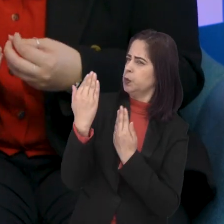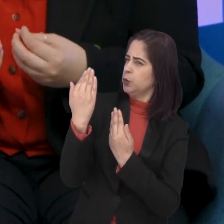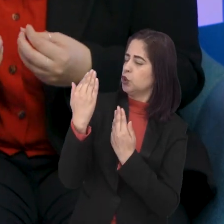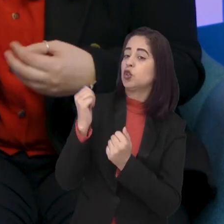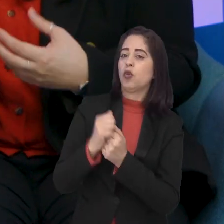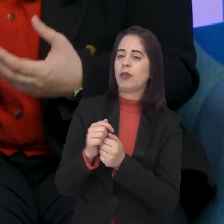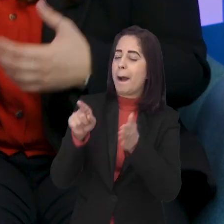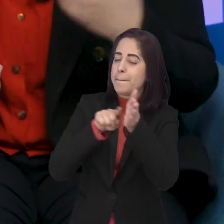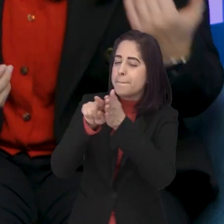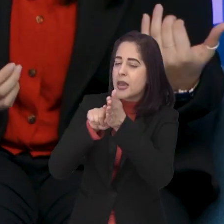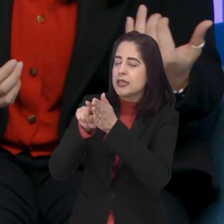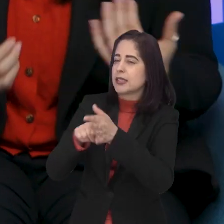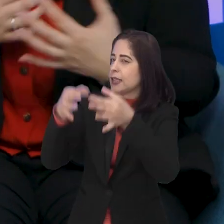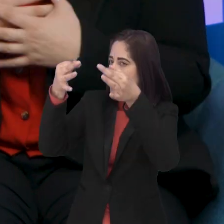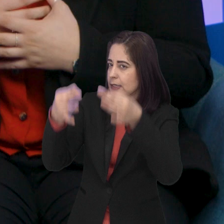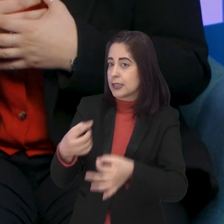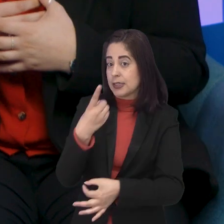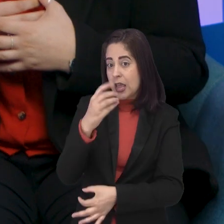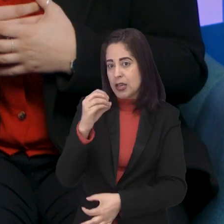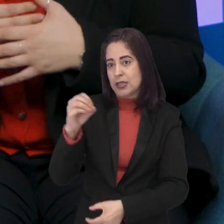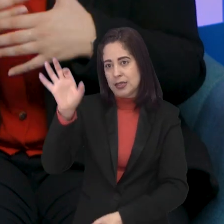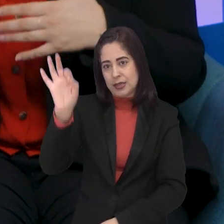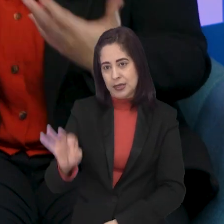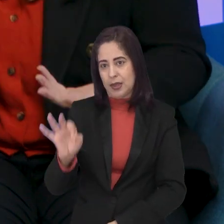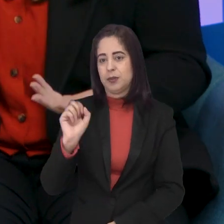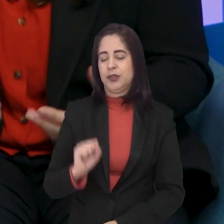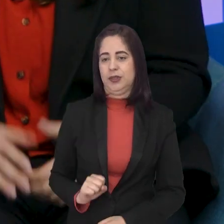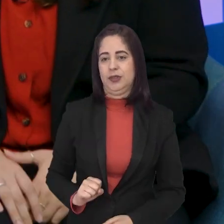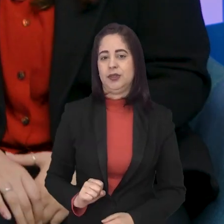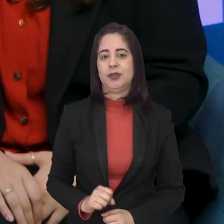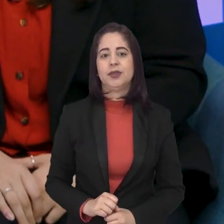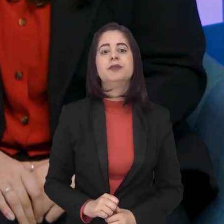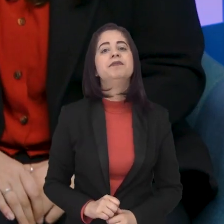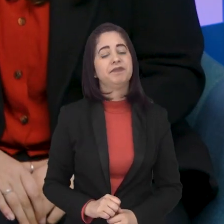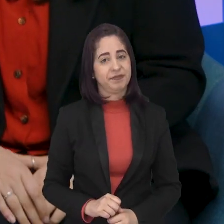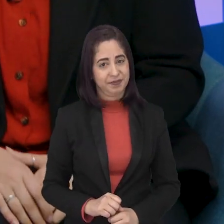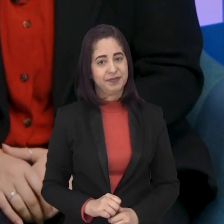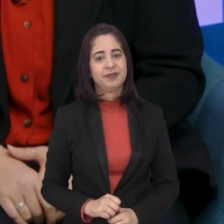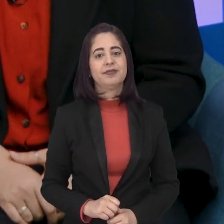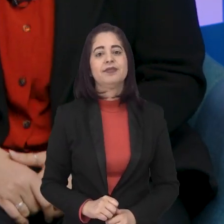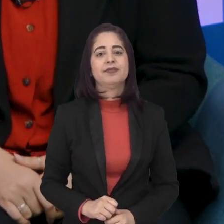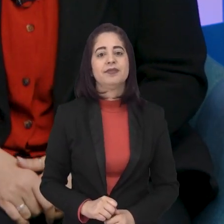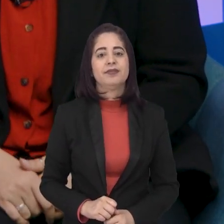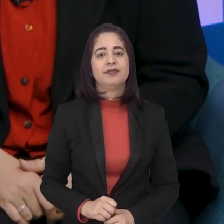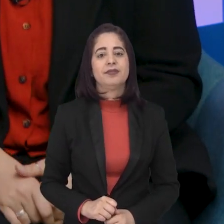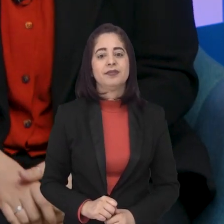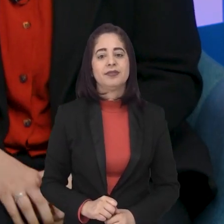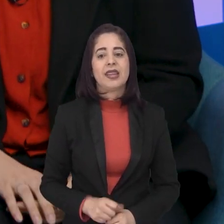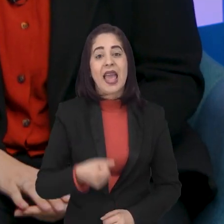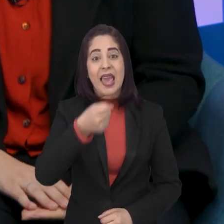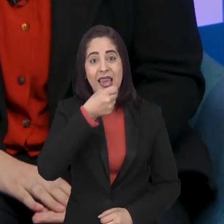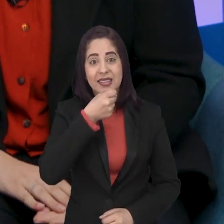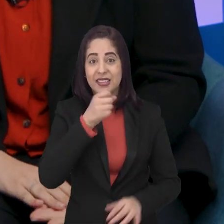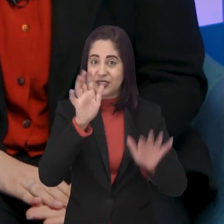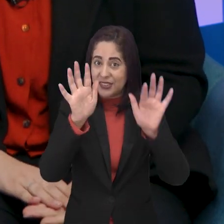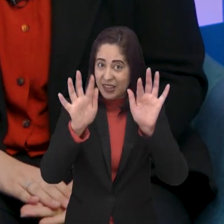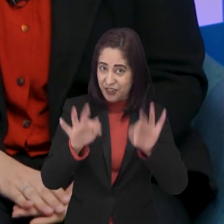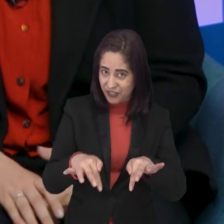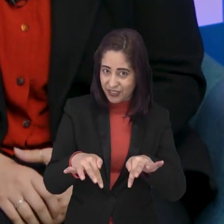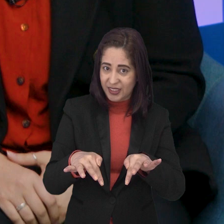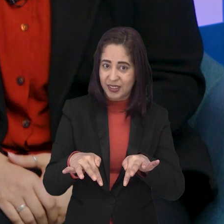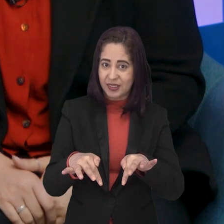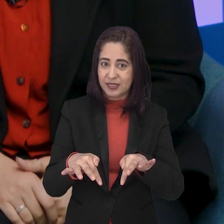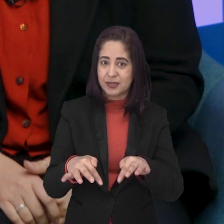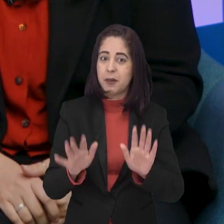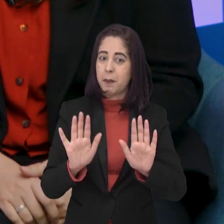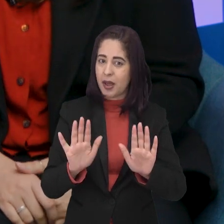candidato, a gente investigar de onde vem aquilo pra gente, como eleitor, não sair lesado nisso. Né? Sem dúvida. Gente, termina por aqui a entrevista do